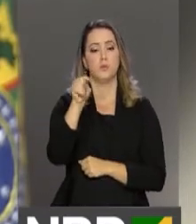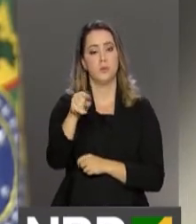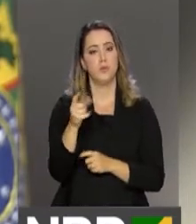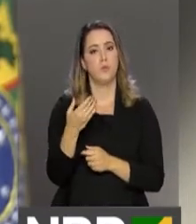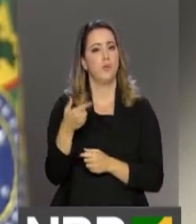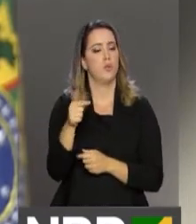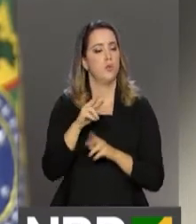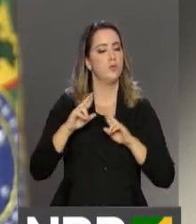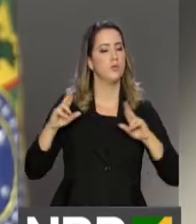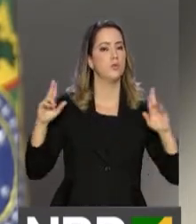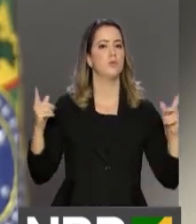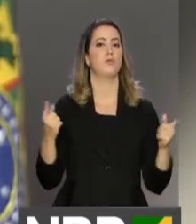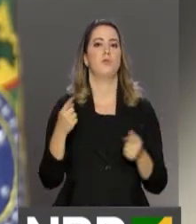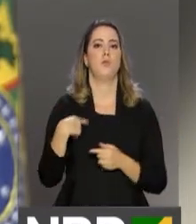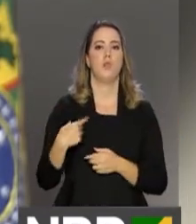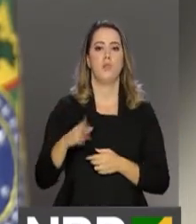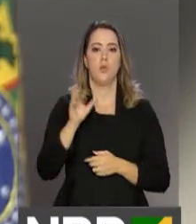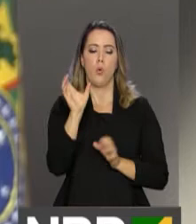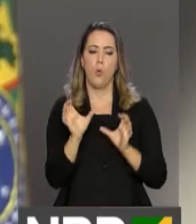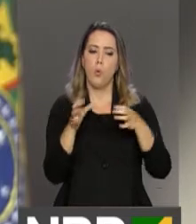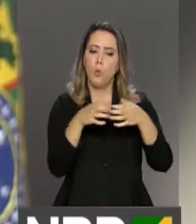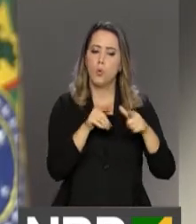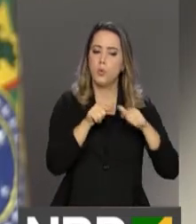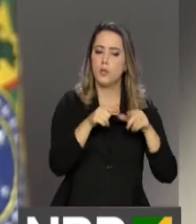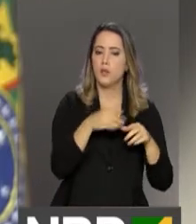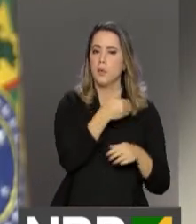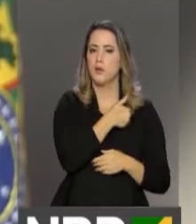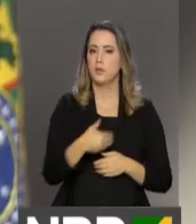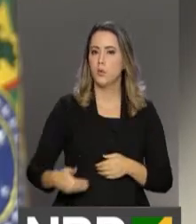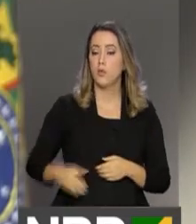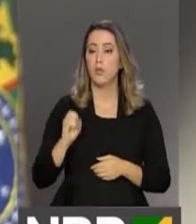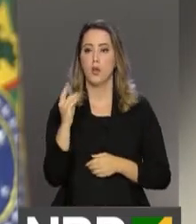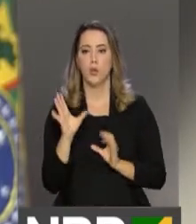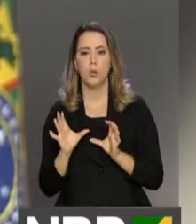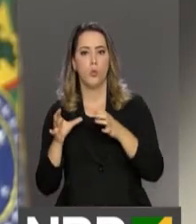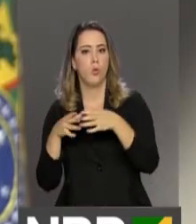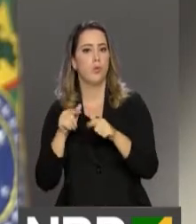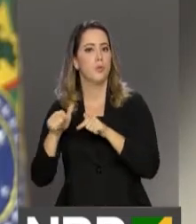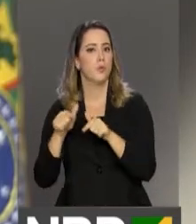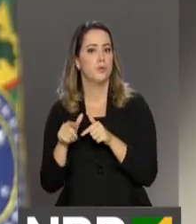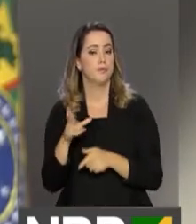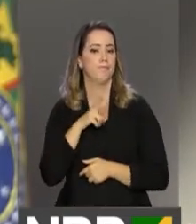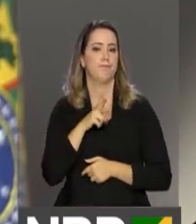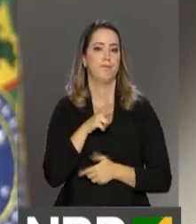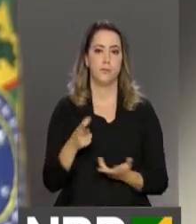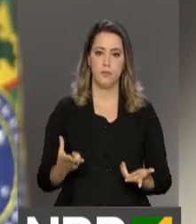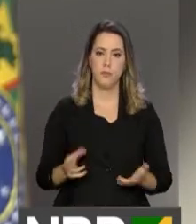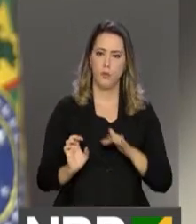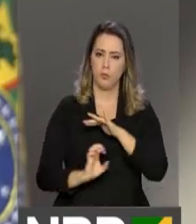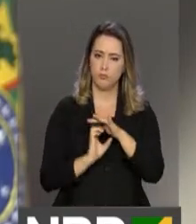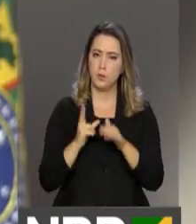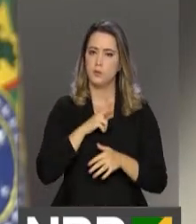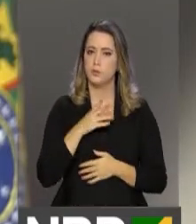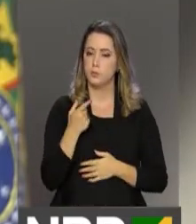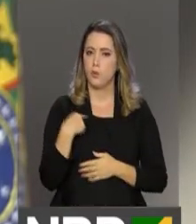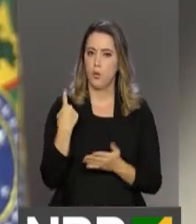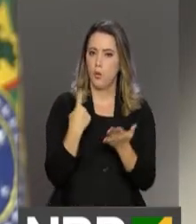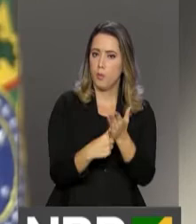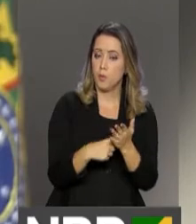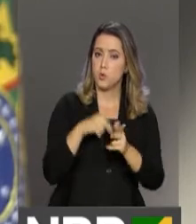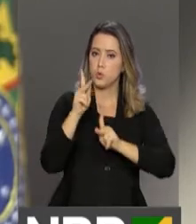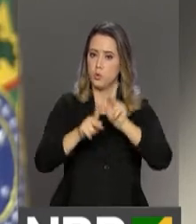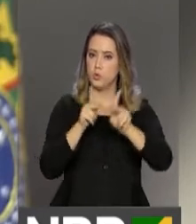sem distinção entre servidores públicos e trabalhadores da iniciativa privada tenho compromisso com o povo